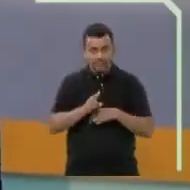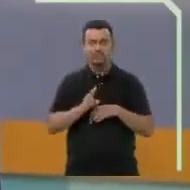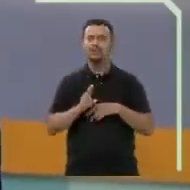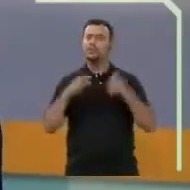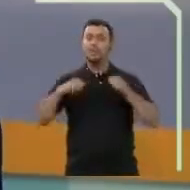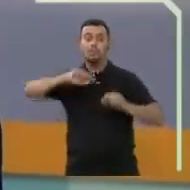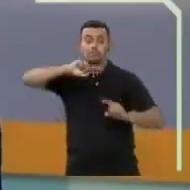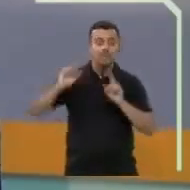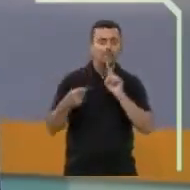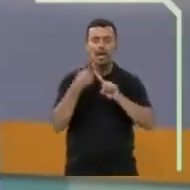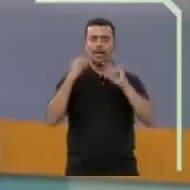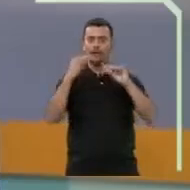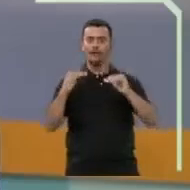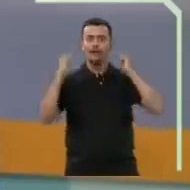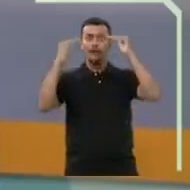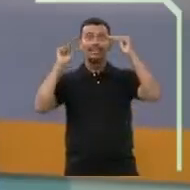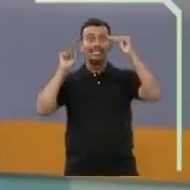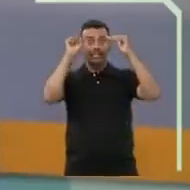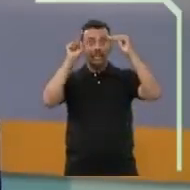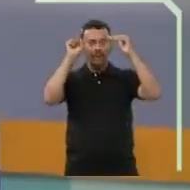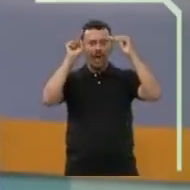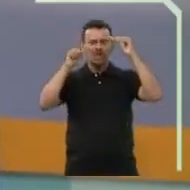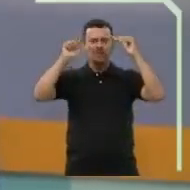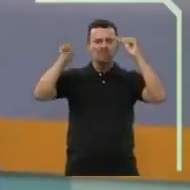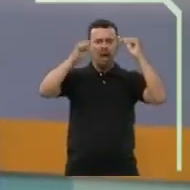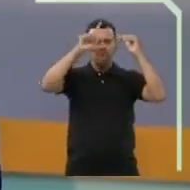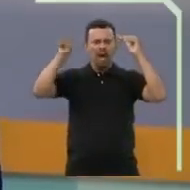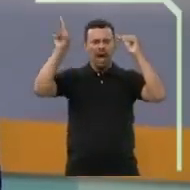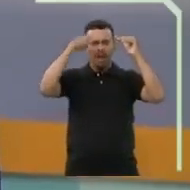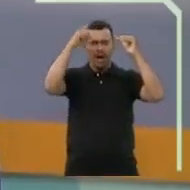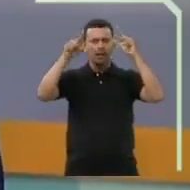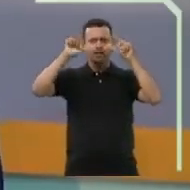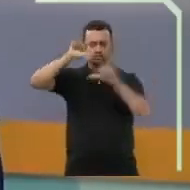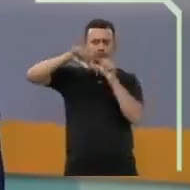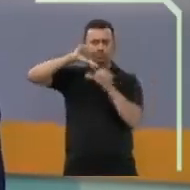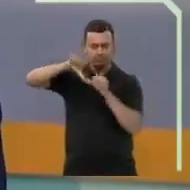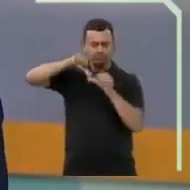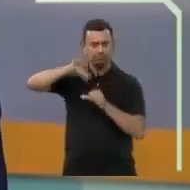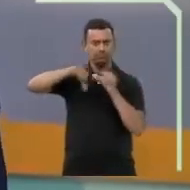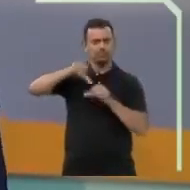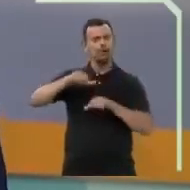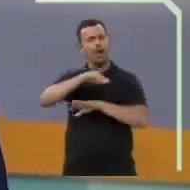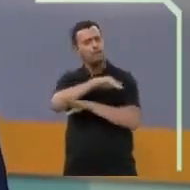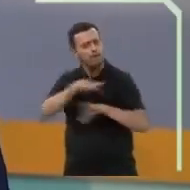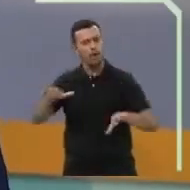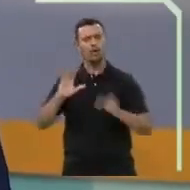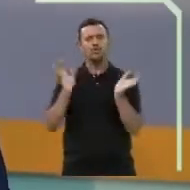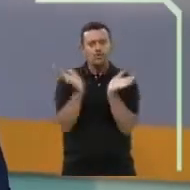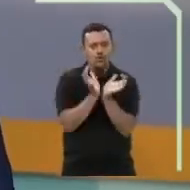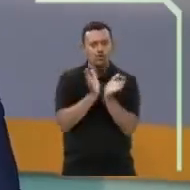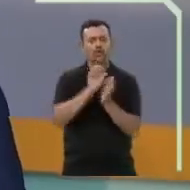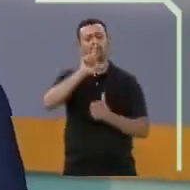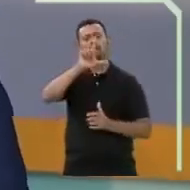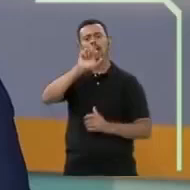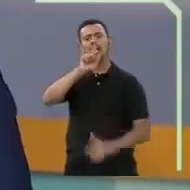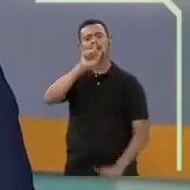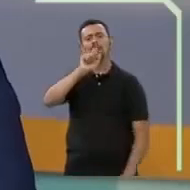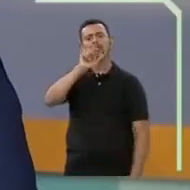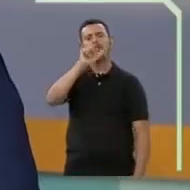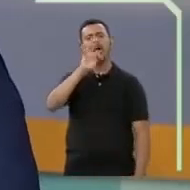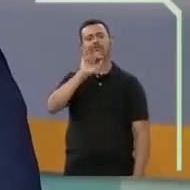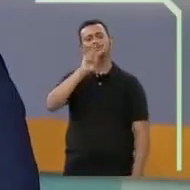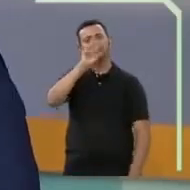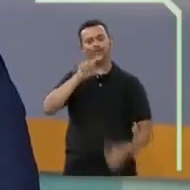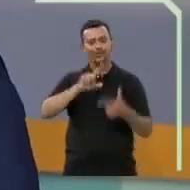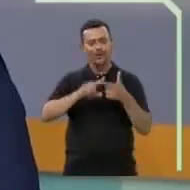cima, eliminando todos os privilégios das autoridades brasileiras no legislativo, no judiciário